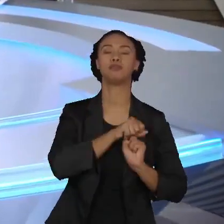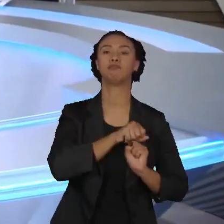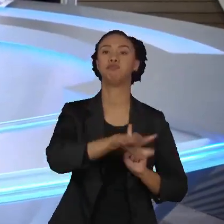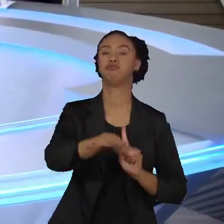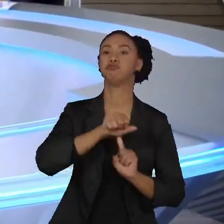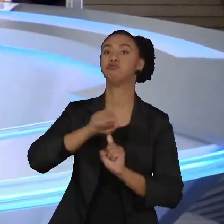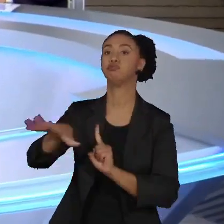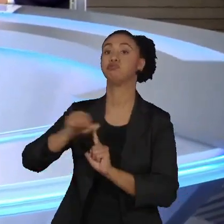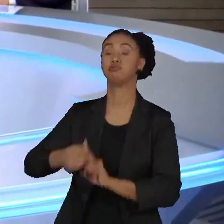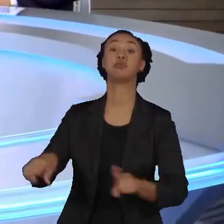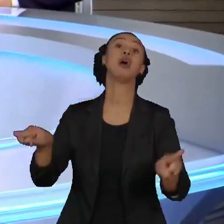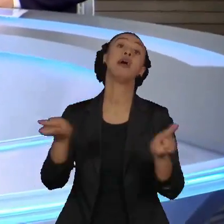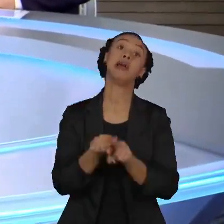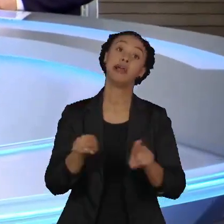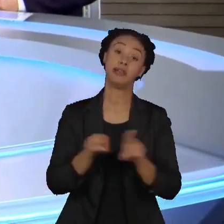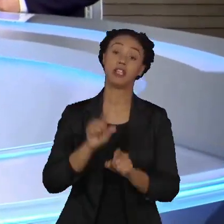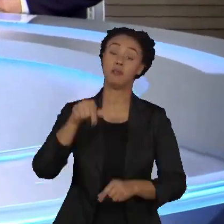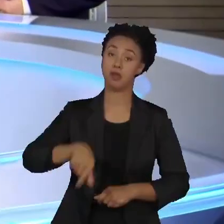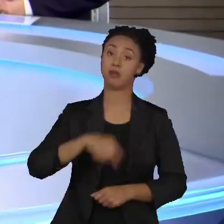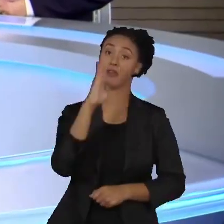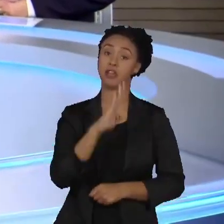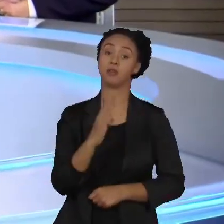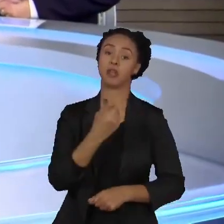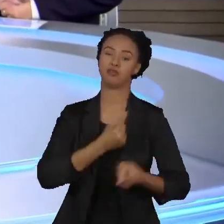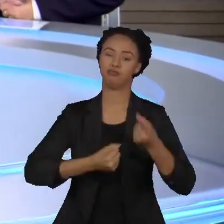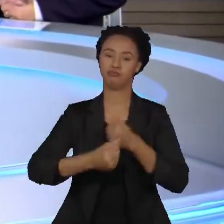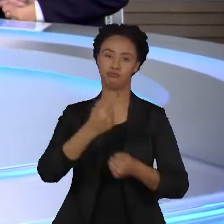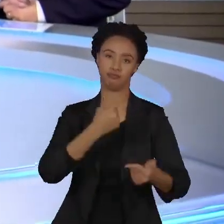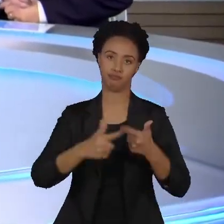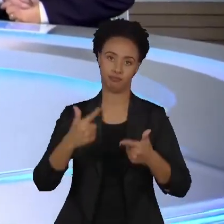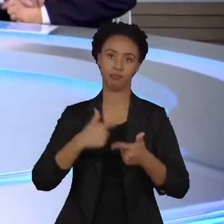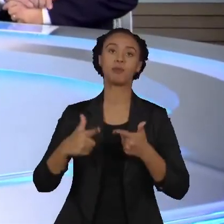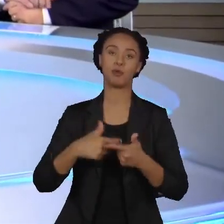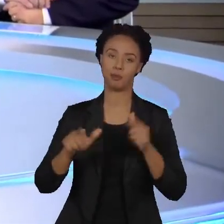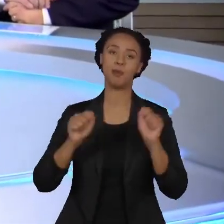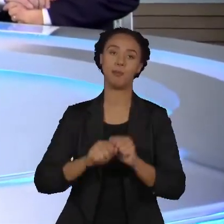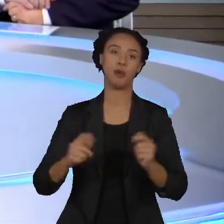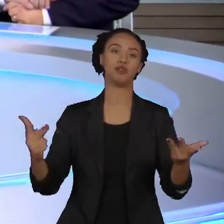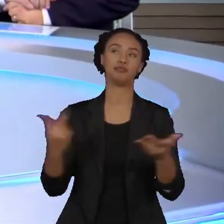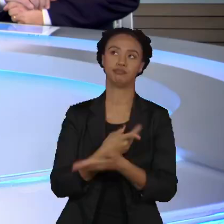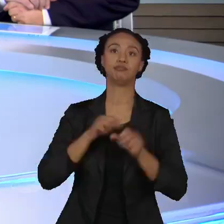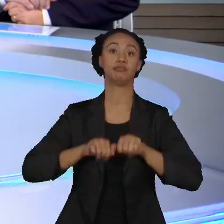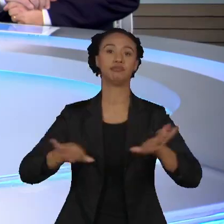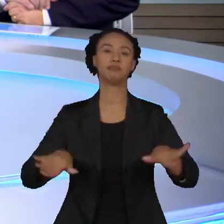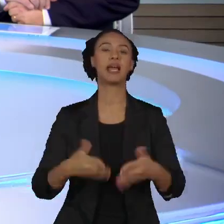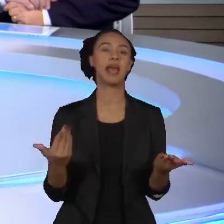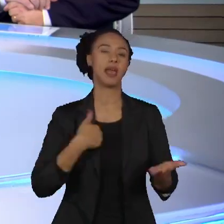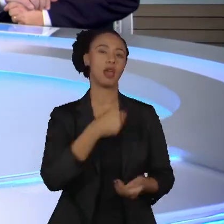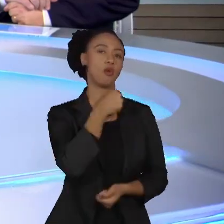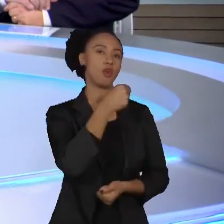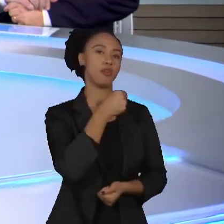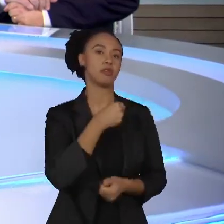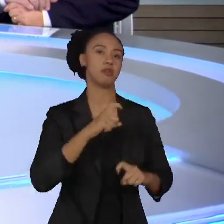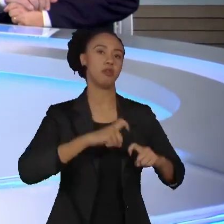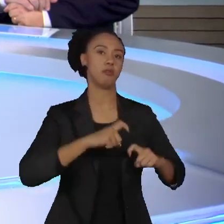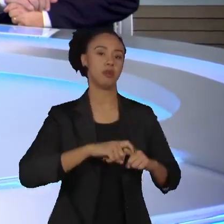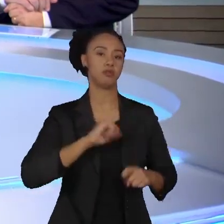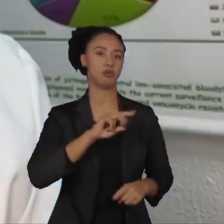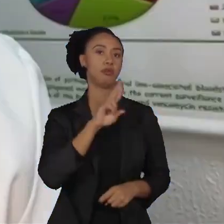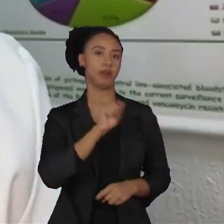condições socioeconômicas do nosso país. Sobre a importância dessa imunização, eu conversei com o médico infectologista Ivan